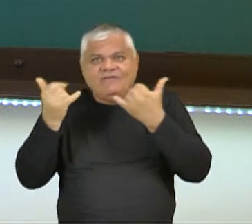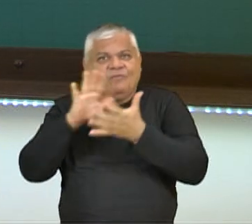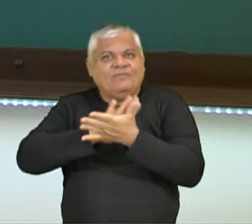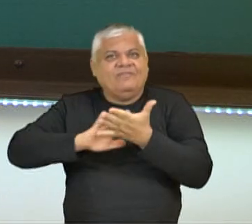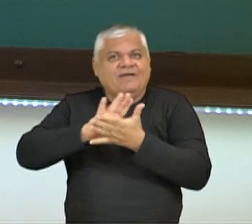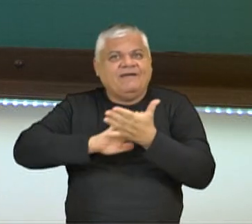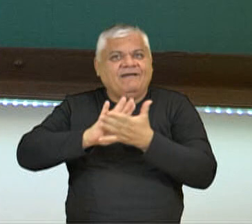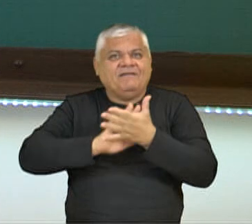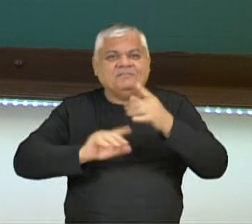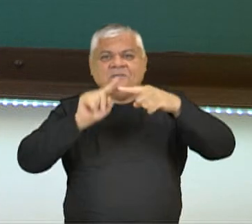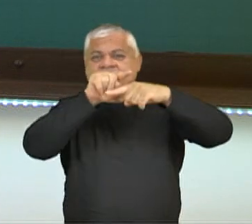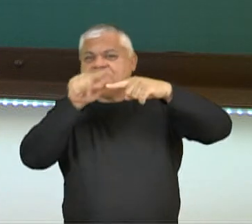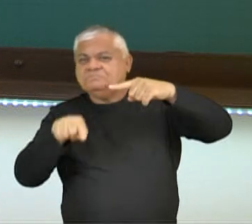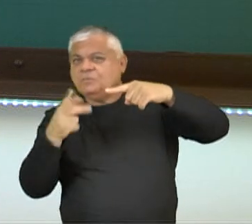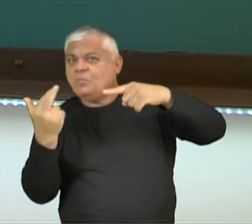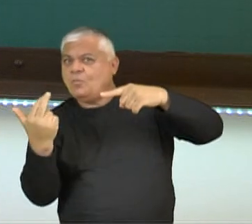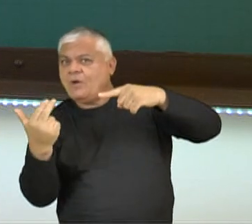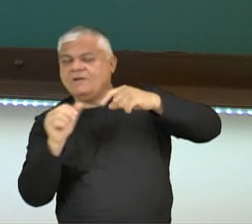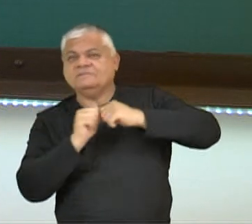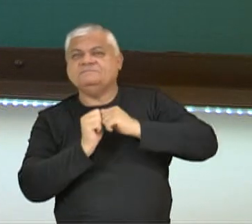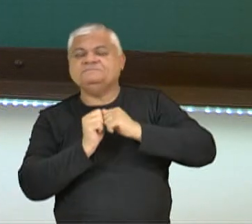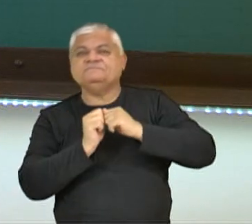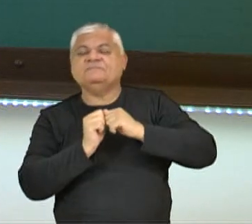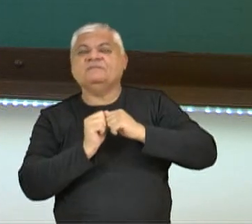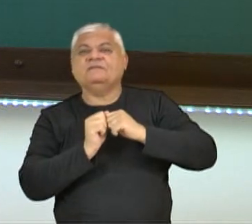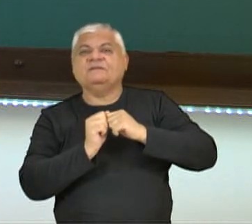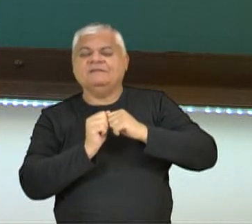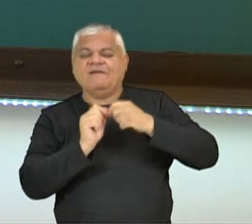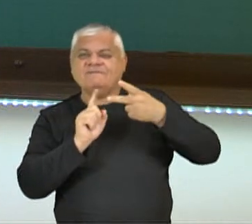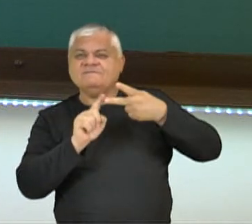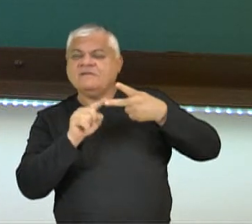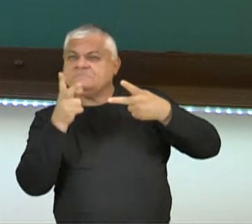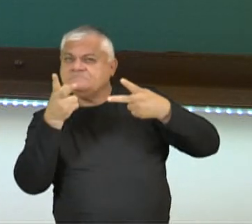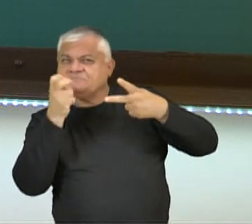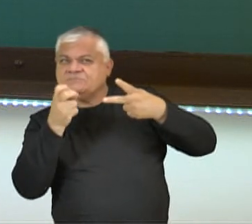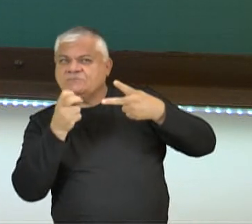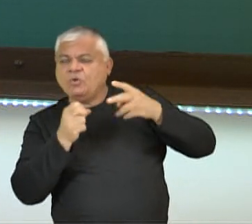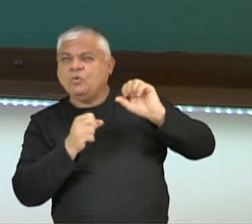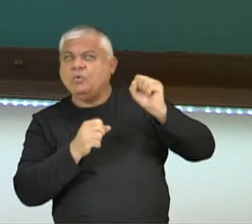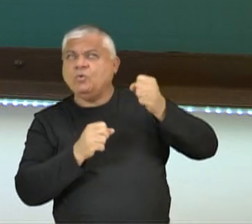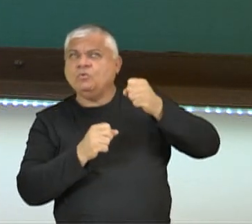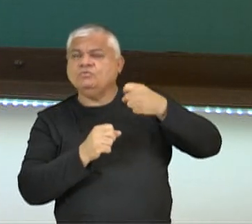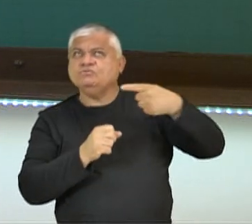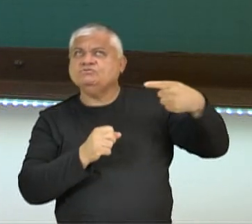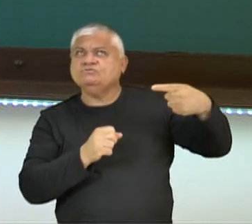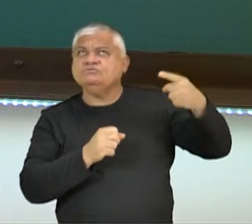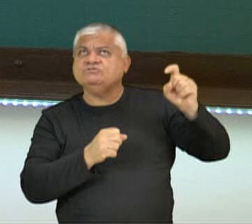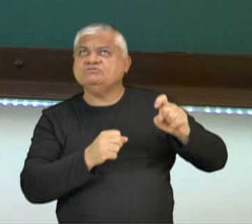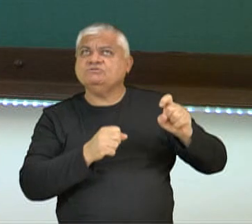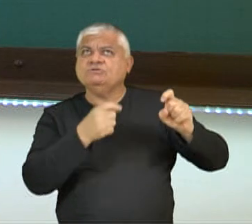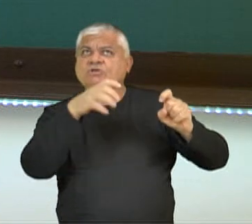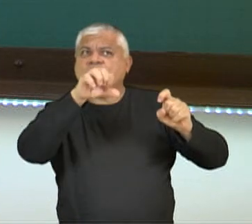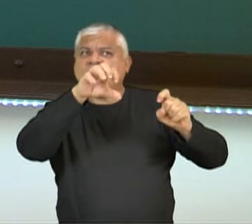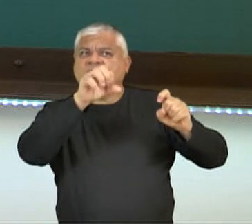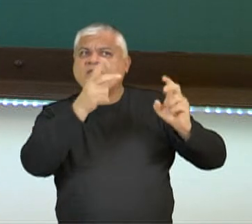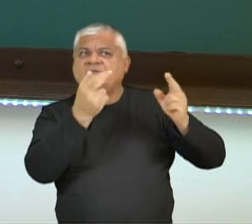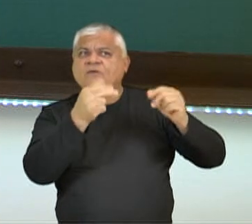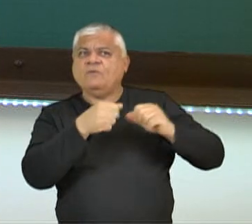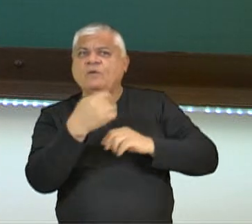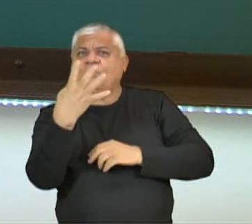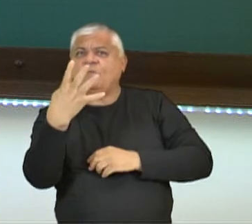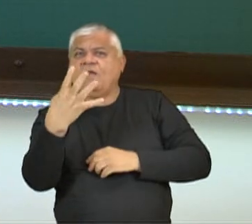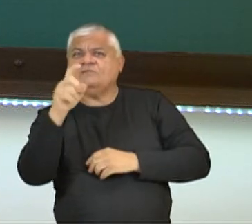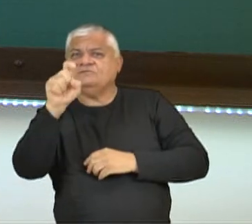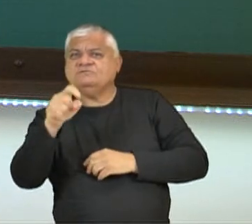sei que eles são iguais. Vou para outra informação. 8x menos 90 é igual ao 4x